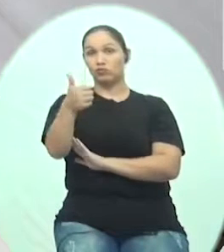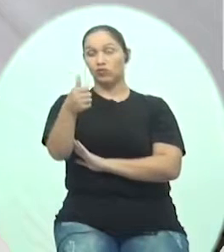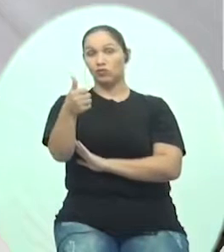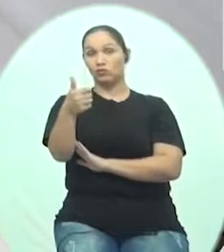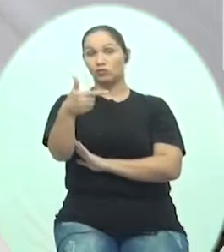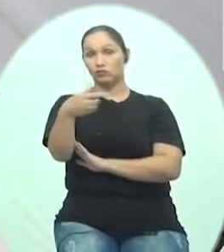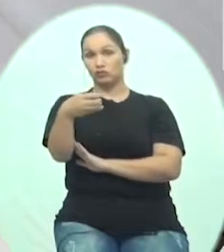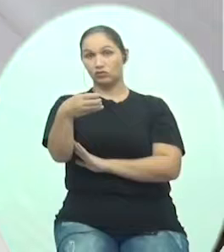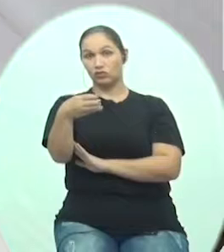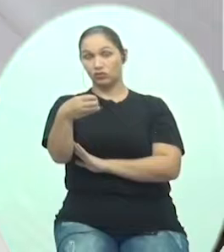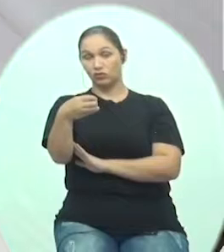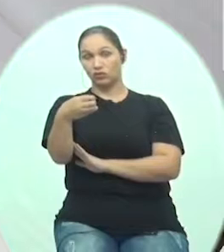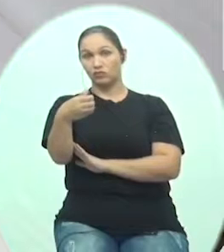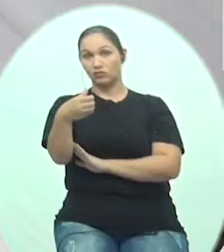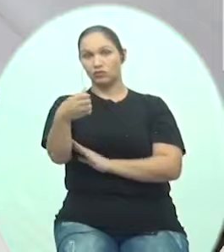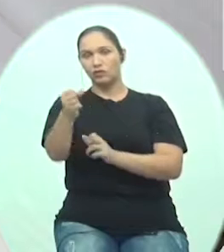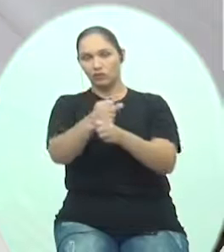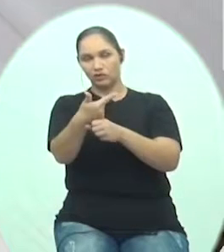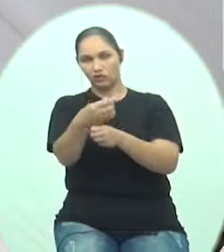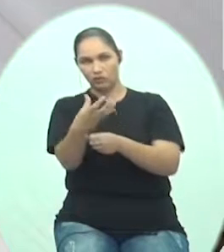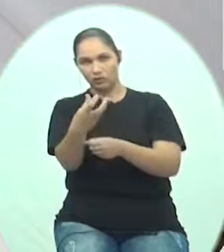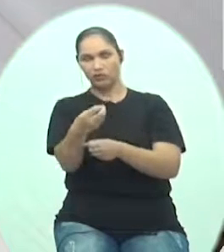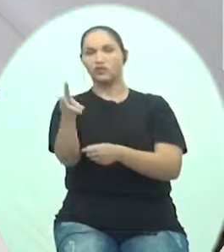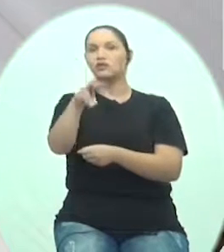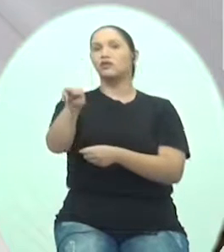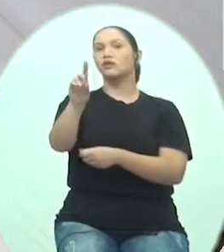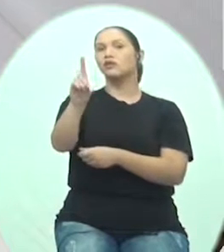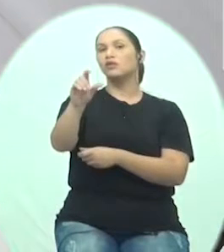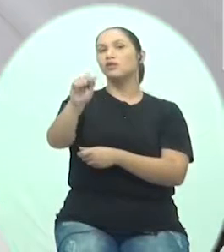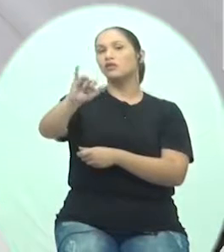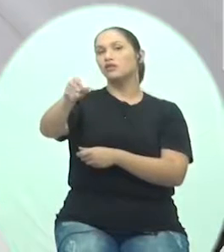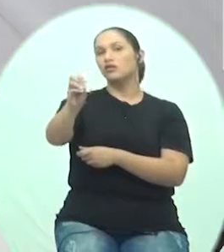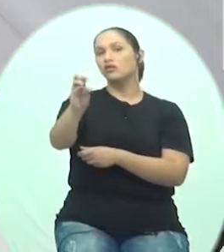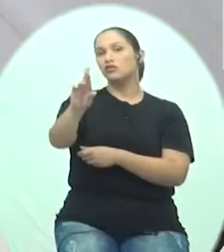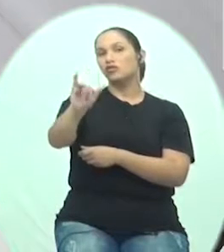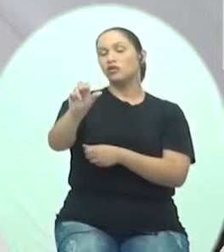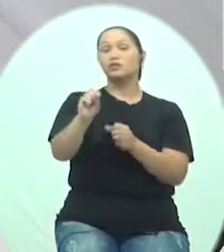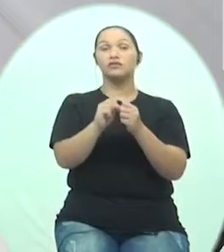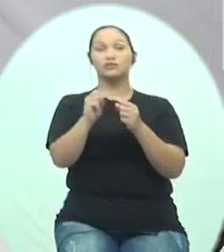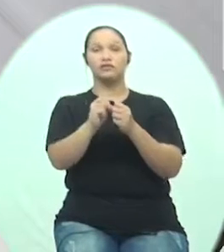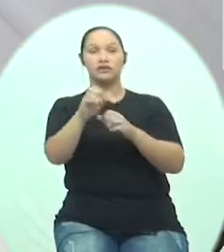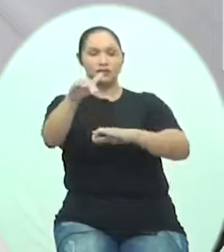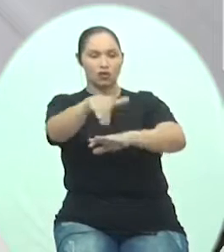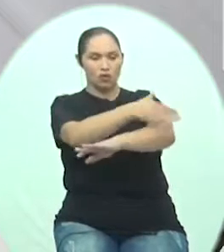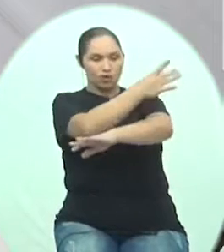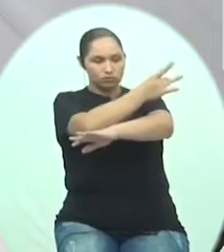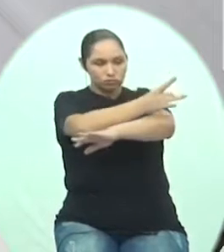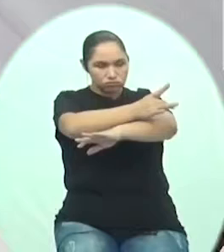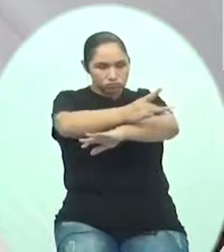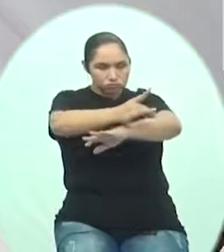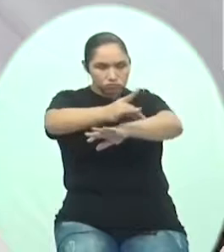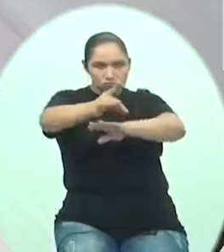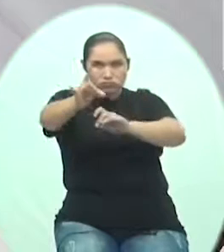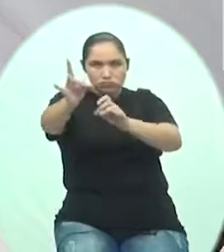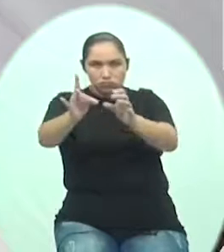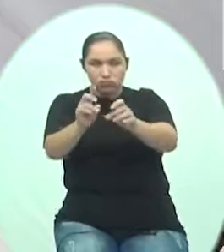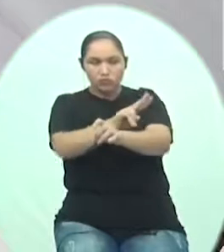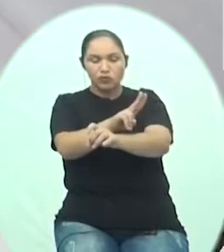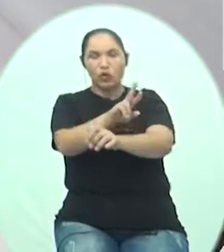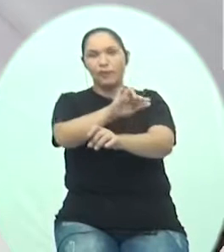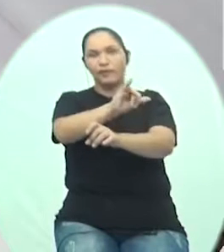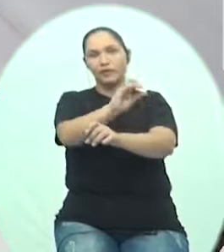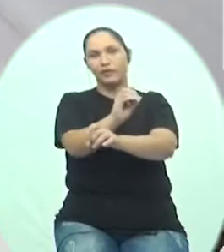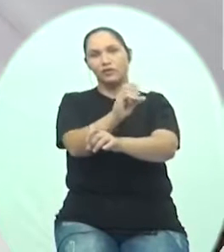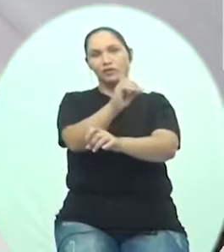11/2020 autor Vereador Mair da jouri assunto recuperação asfáltica na rua Rio de Janeiro bairro